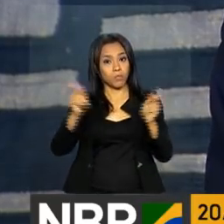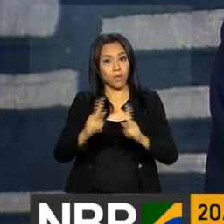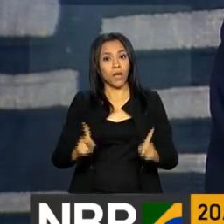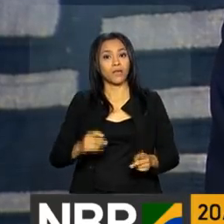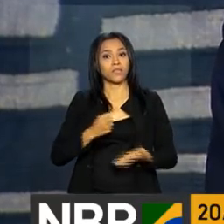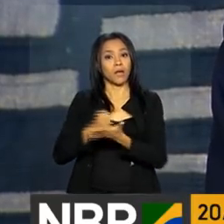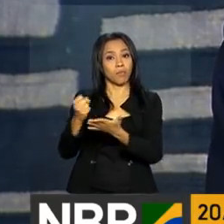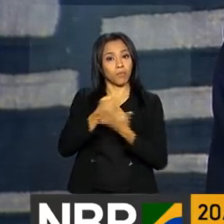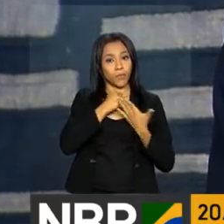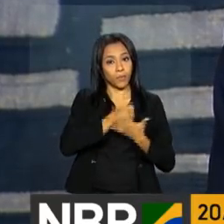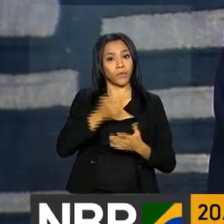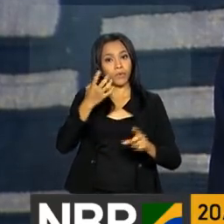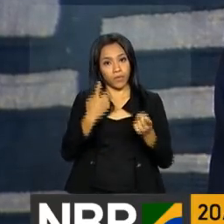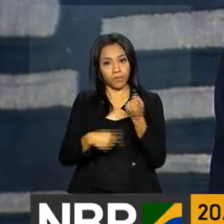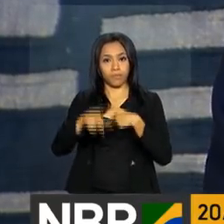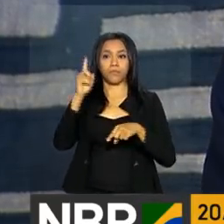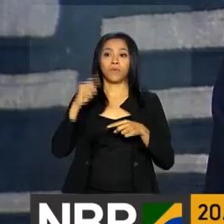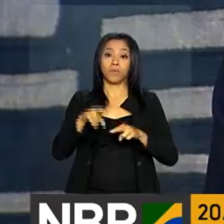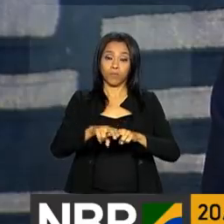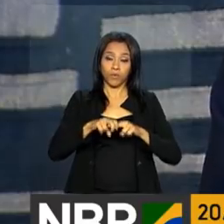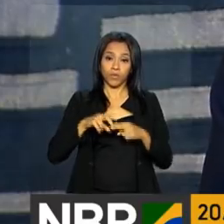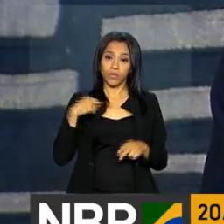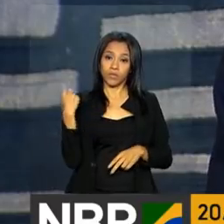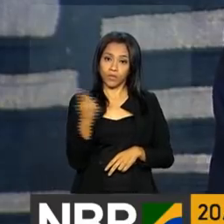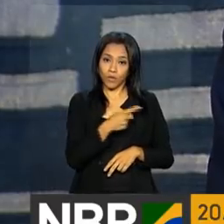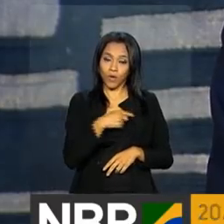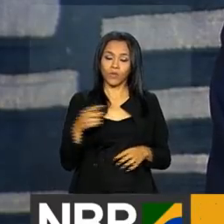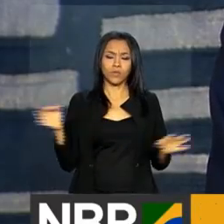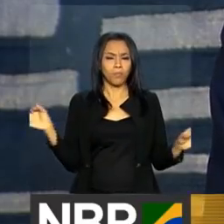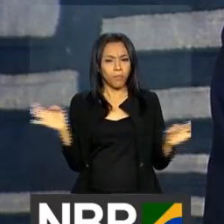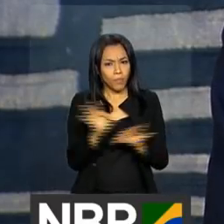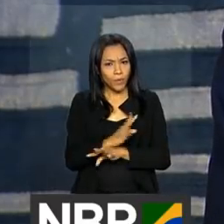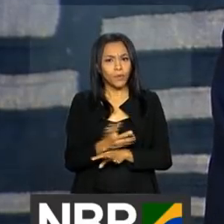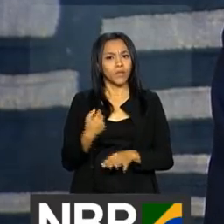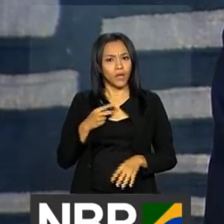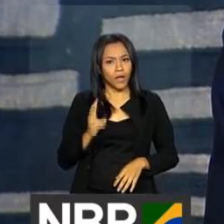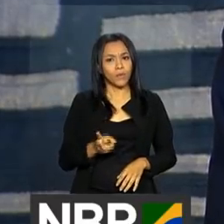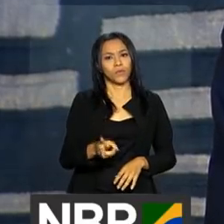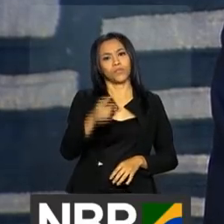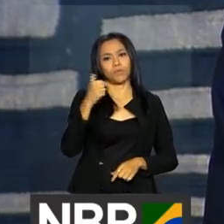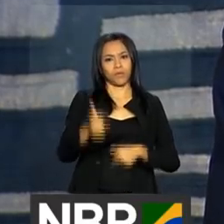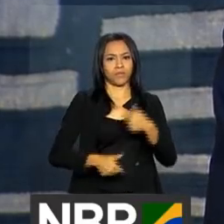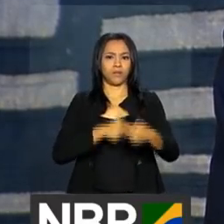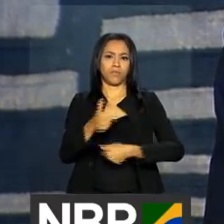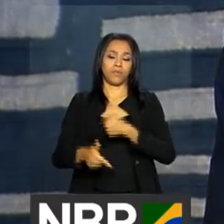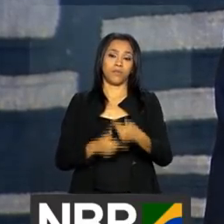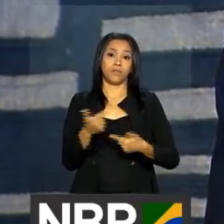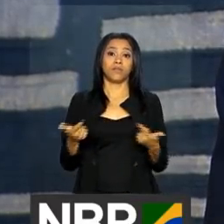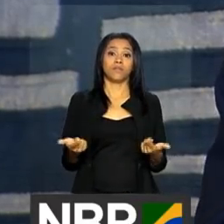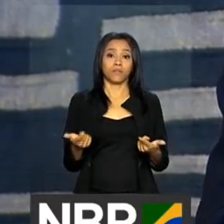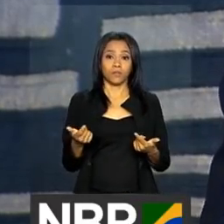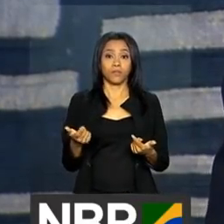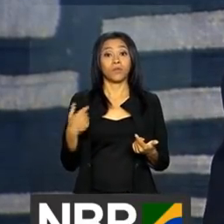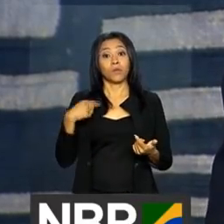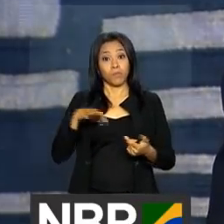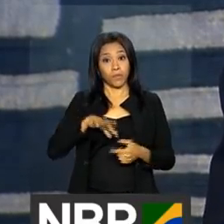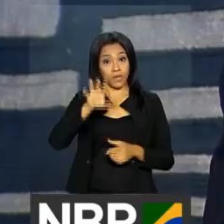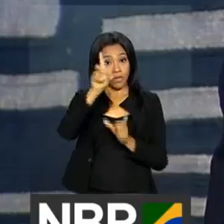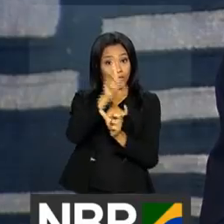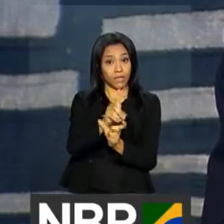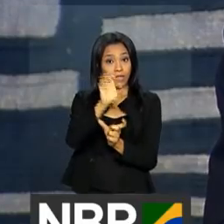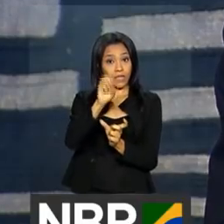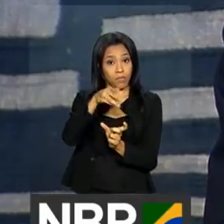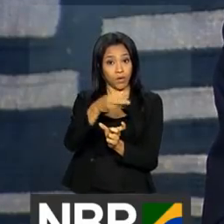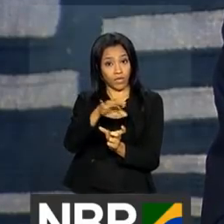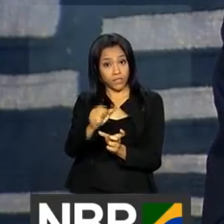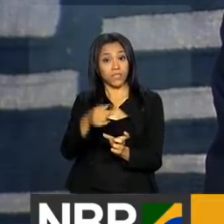e prosperidade. Portanto, estamos prontos a continuar trabalhando pela região, pela democracia,